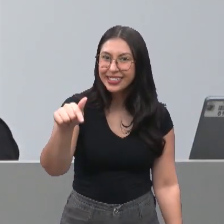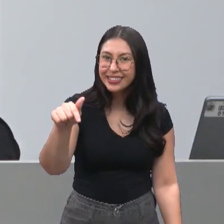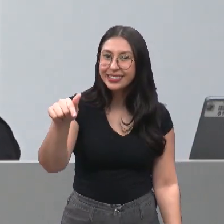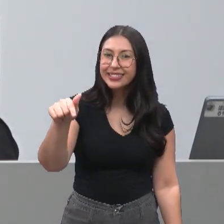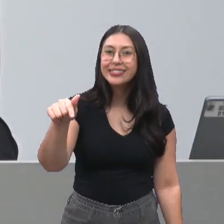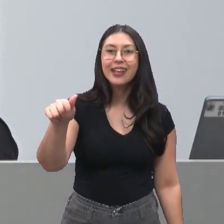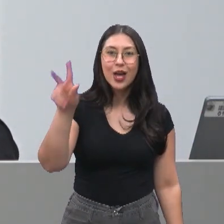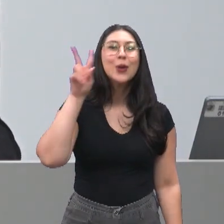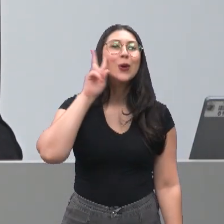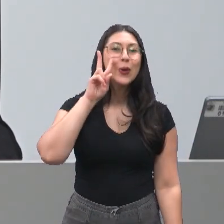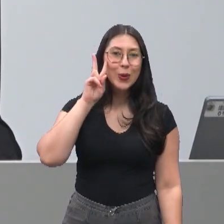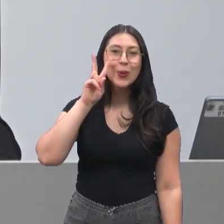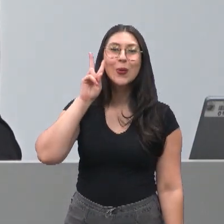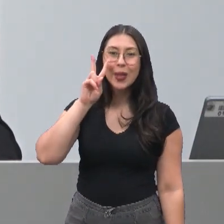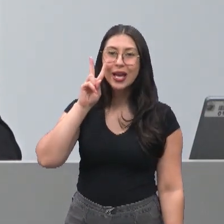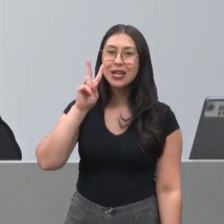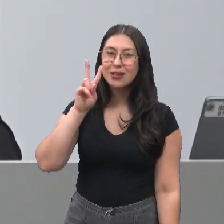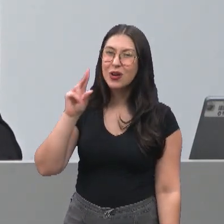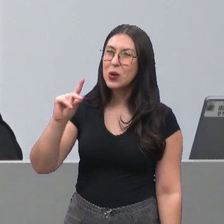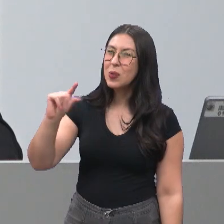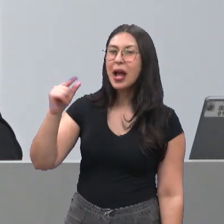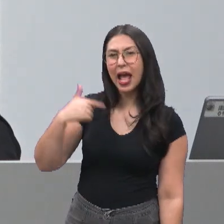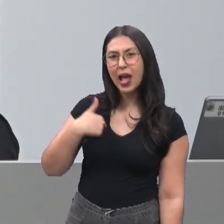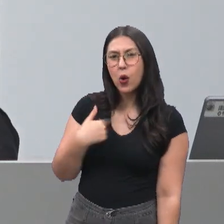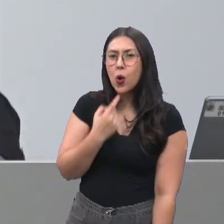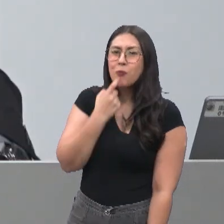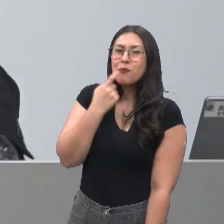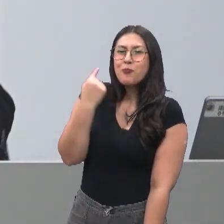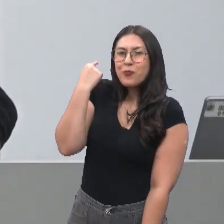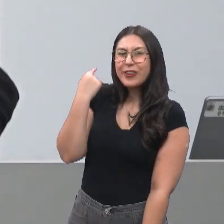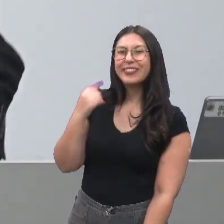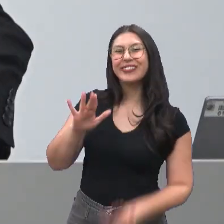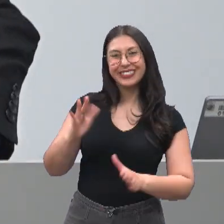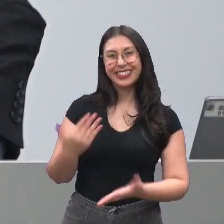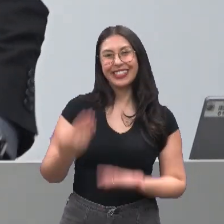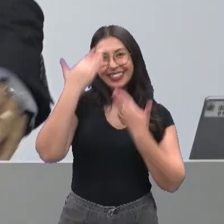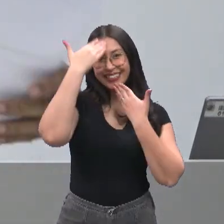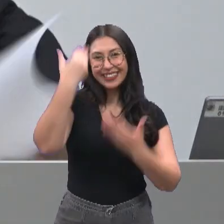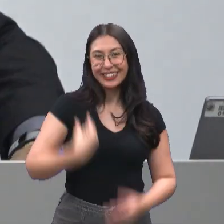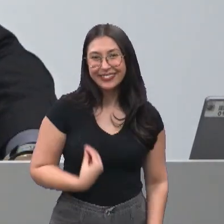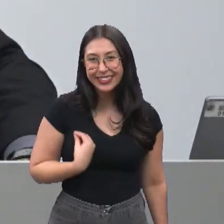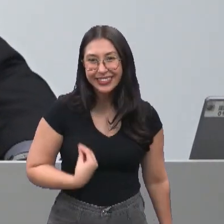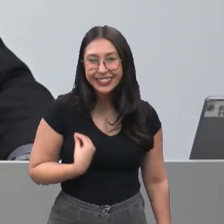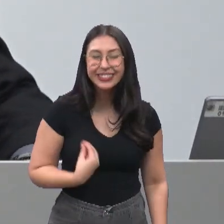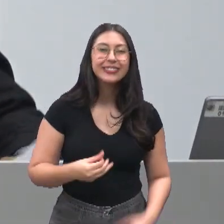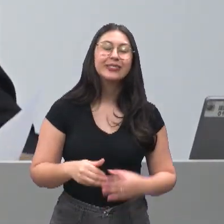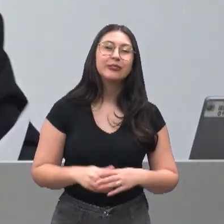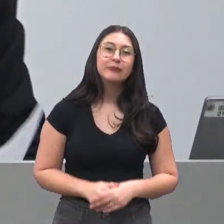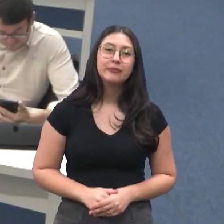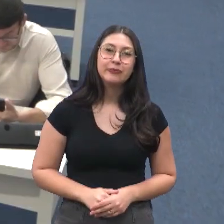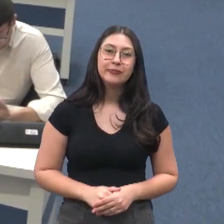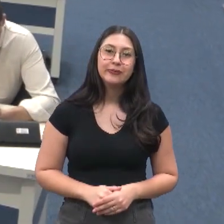Eu lembro meus 17 anos, que não faz muito tempo, mas agradeço a sua presença aqui no plenário.